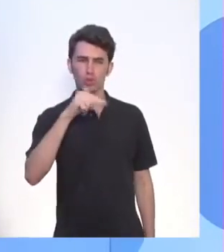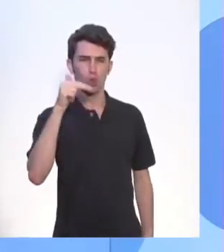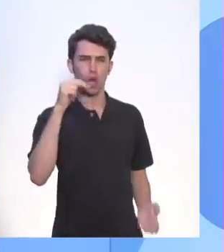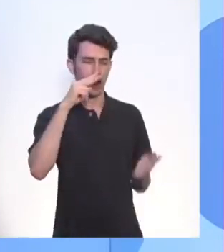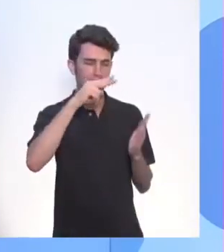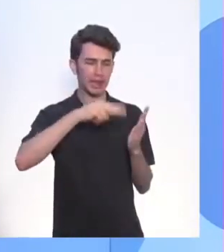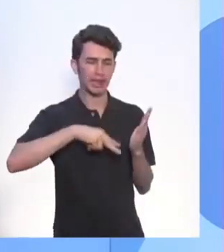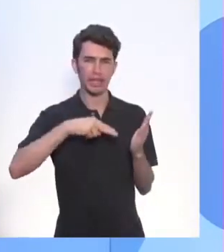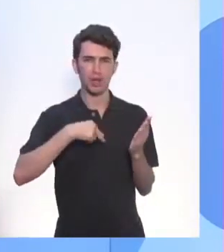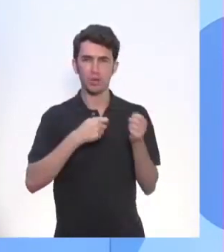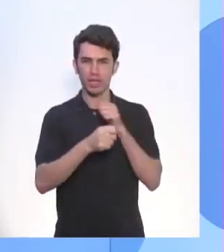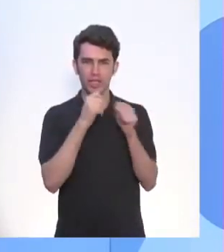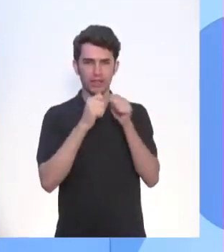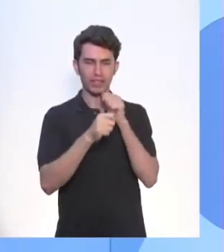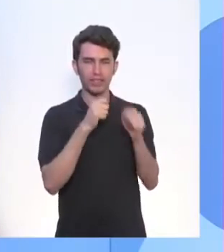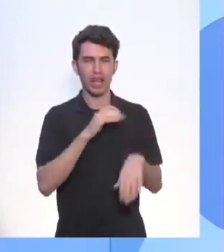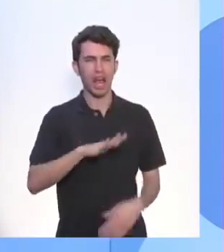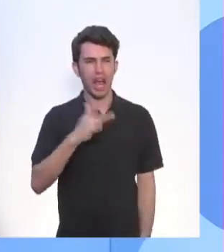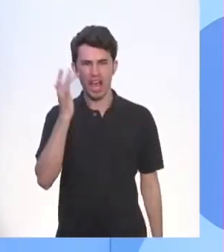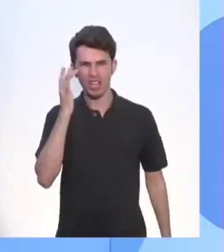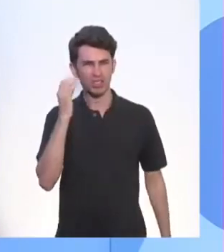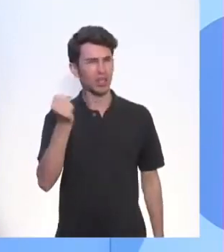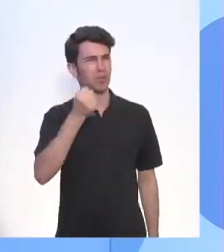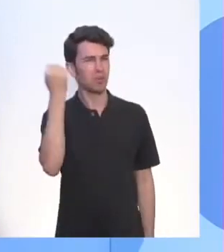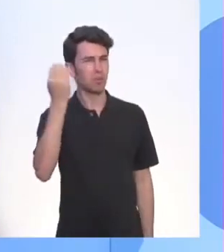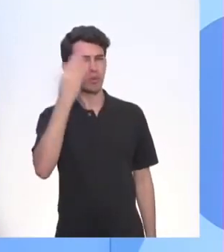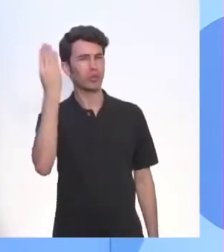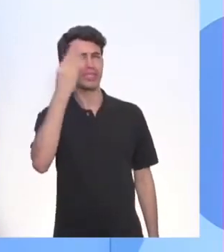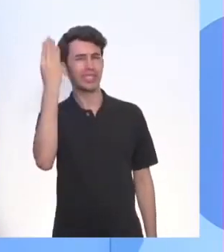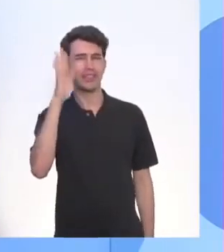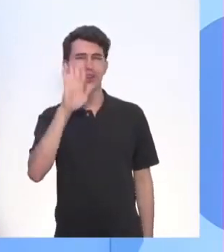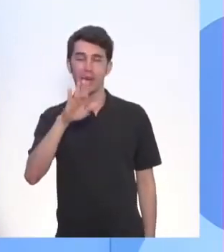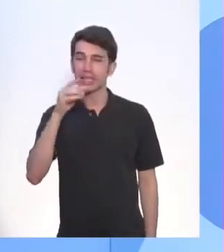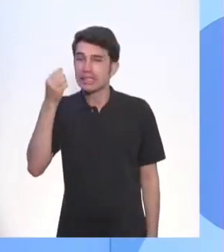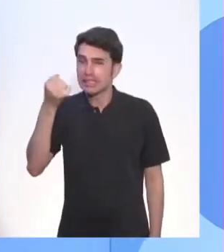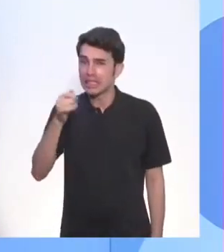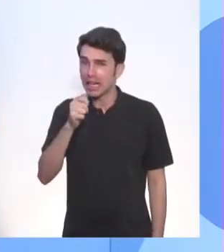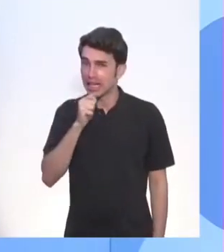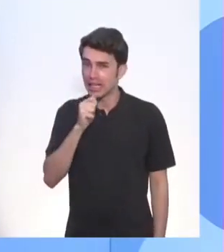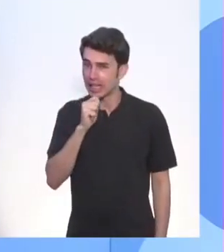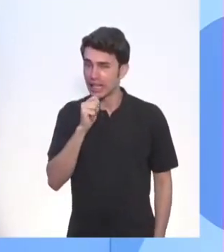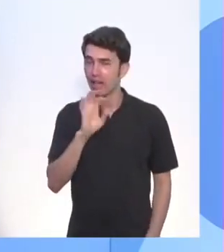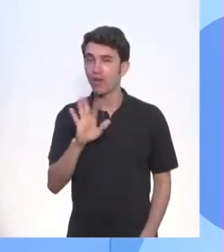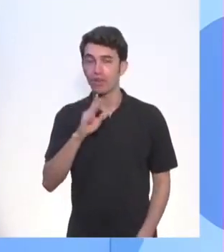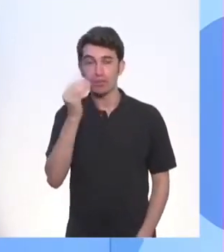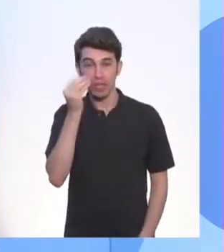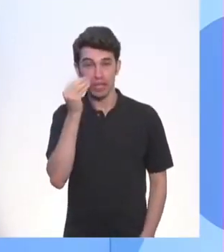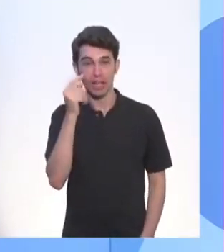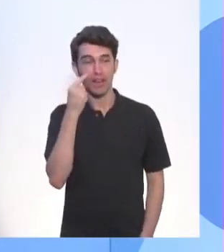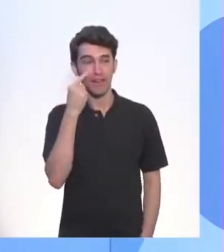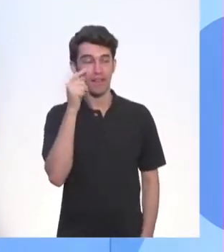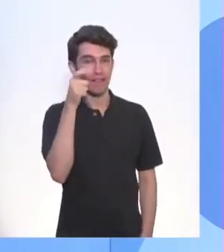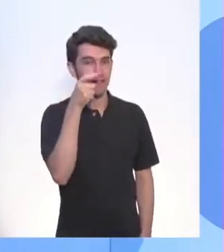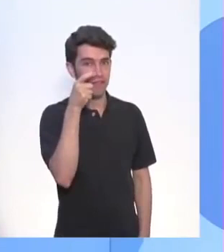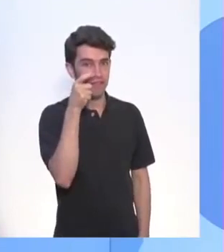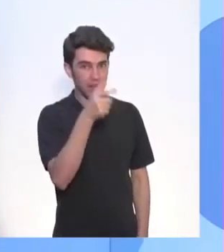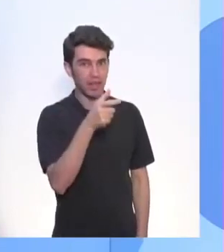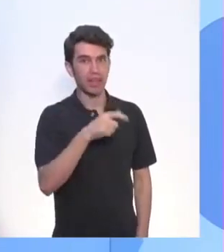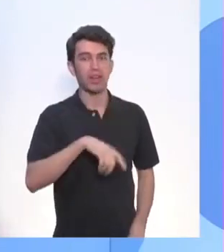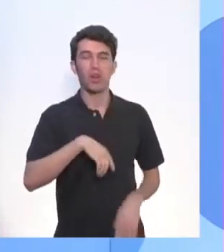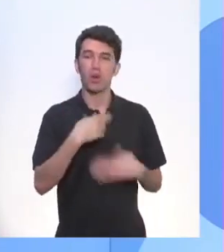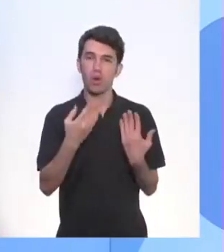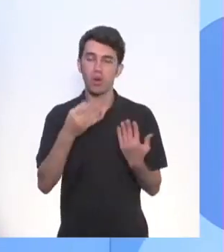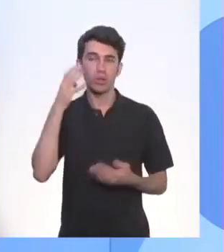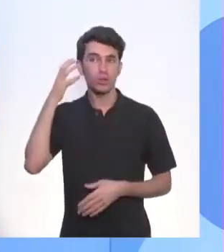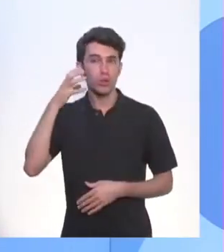É impossível nunca ter lido uma entrevista, mas se não leu, vamos procurar ler ou assistir a uma entrevista, porque você pode assistir também ou ouvir